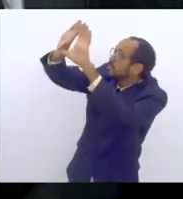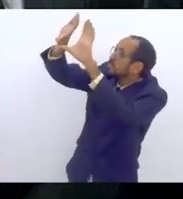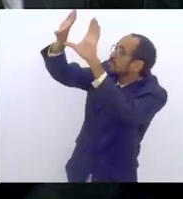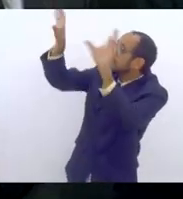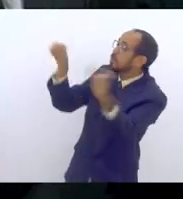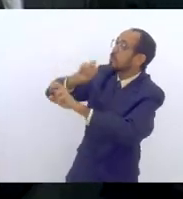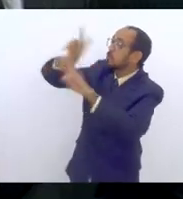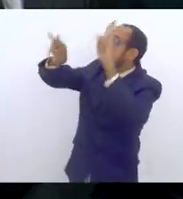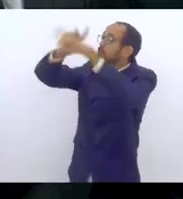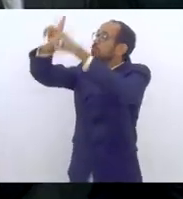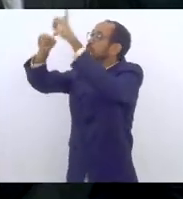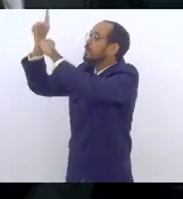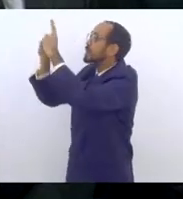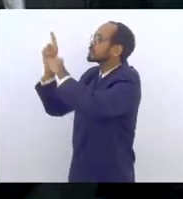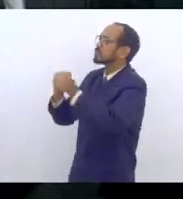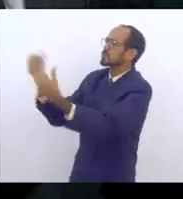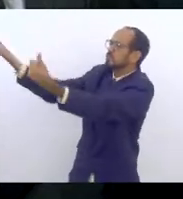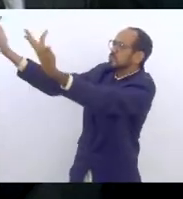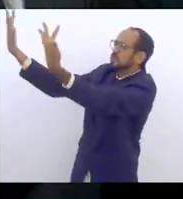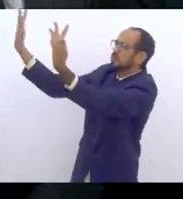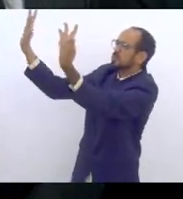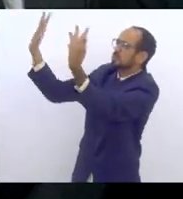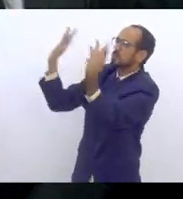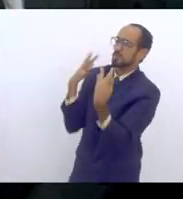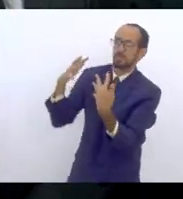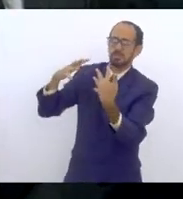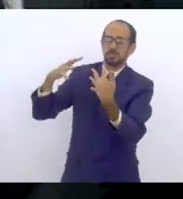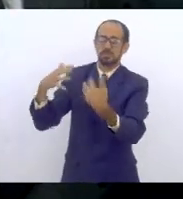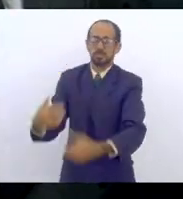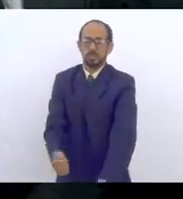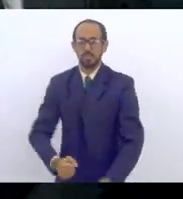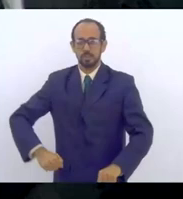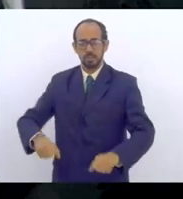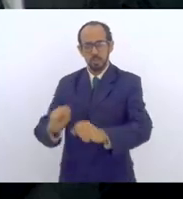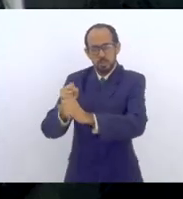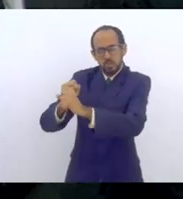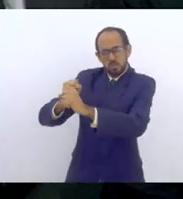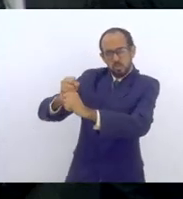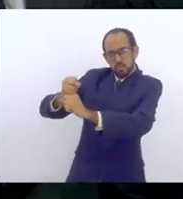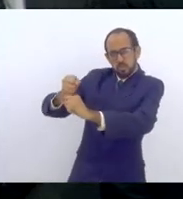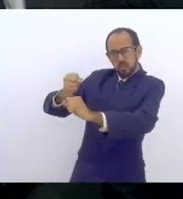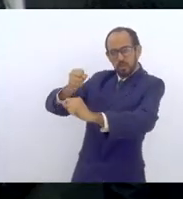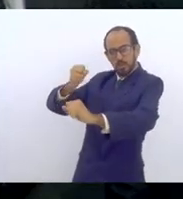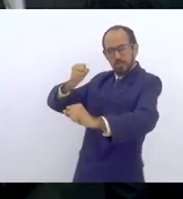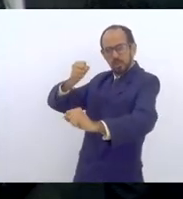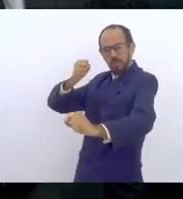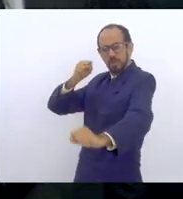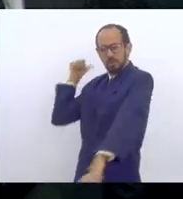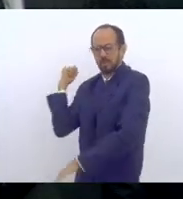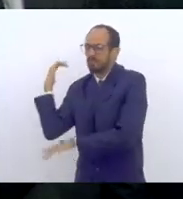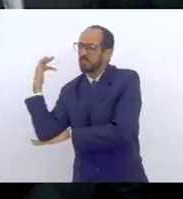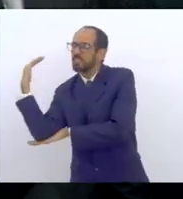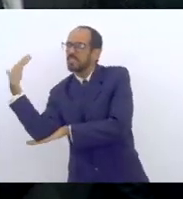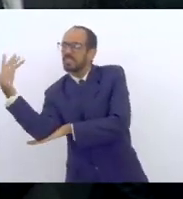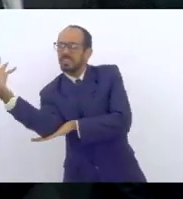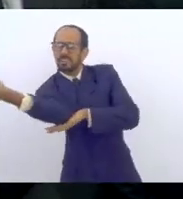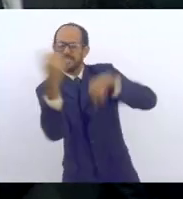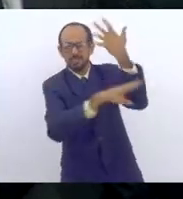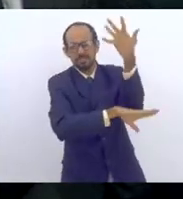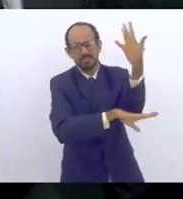límpido a imagem do Cruzeiro resplandece gigante Gigante pela própria